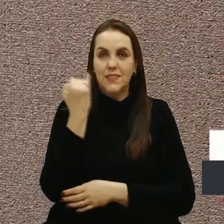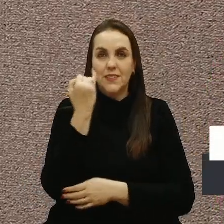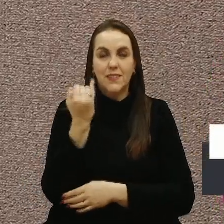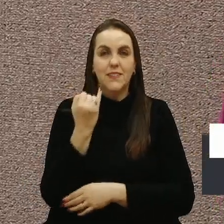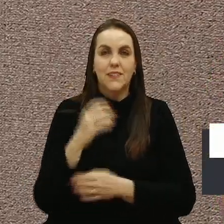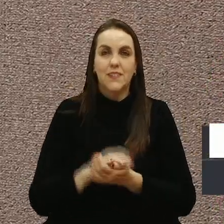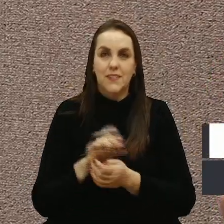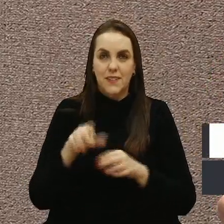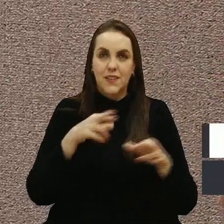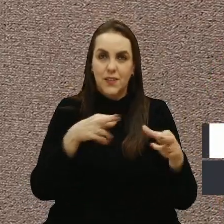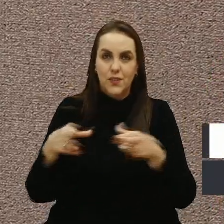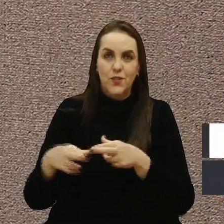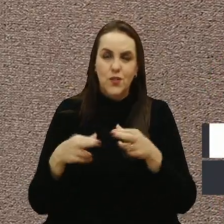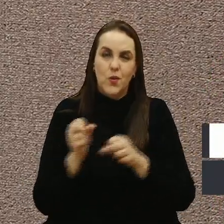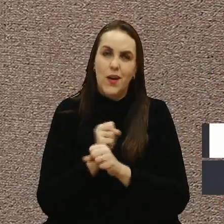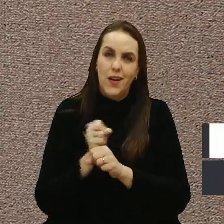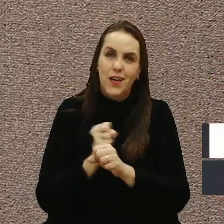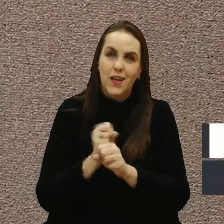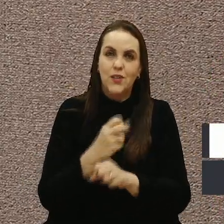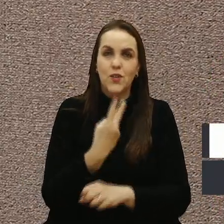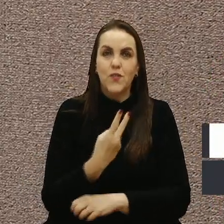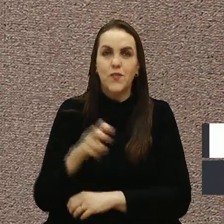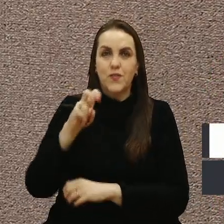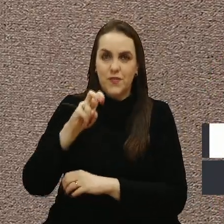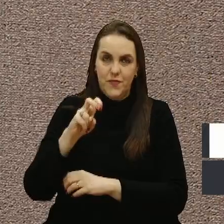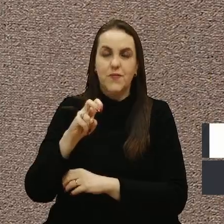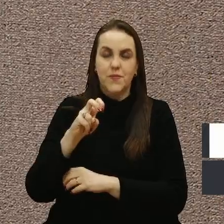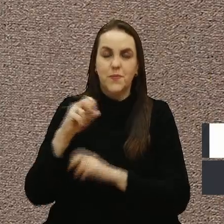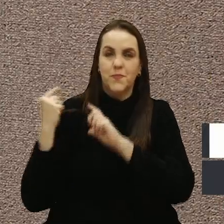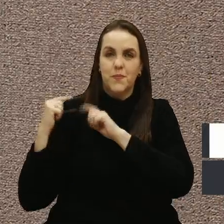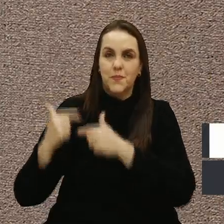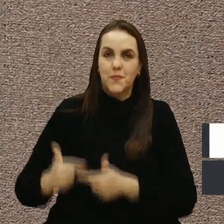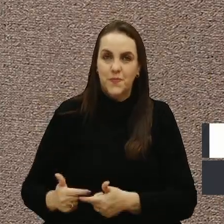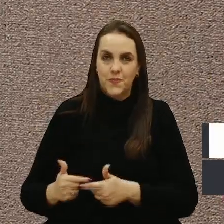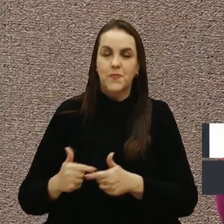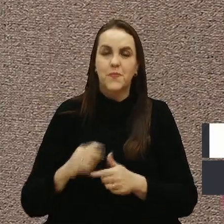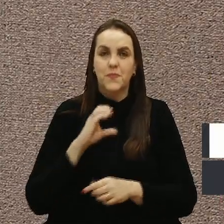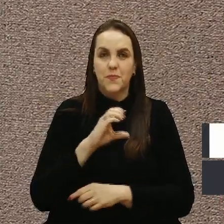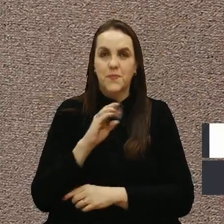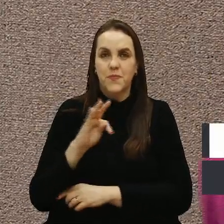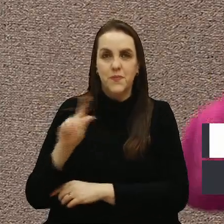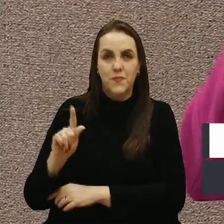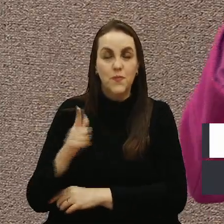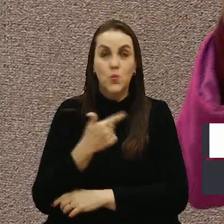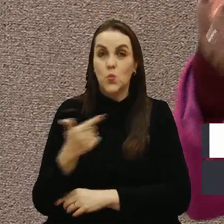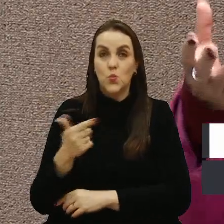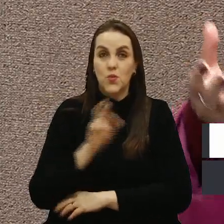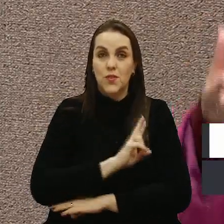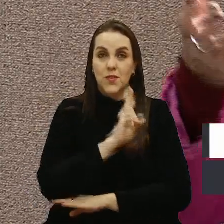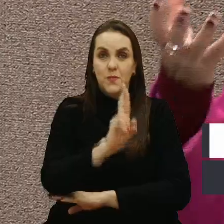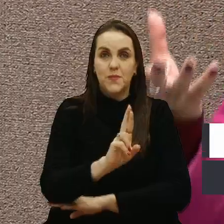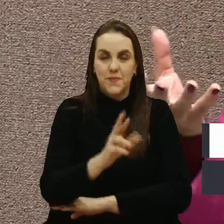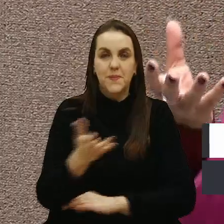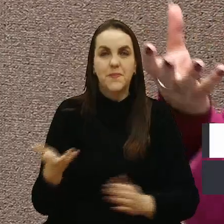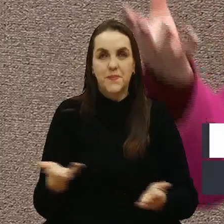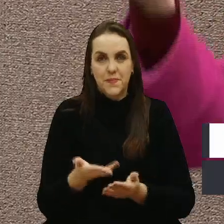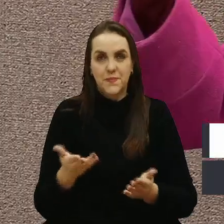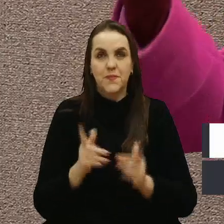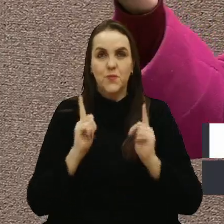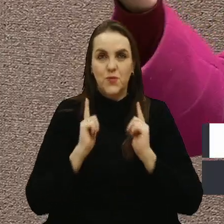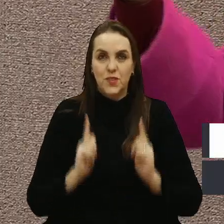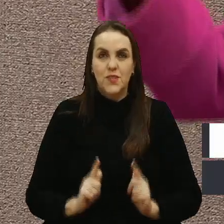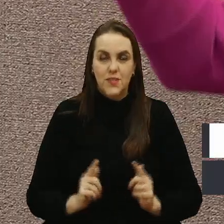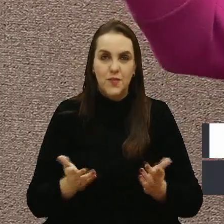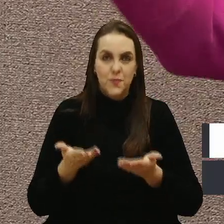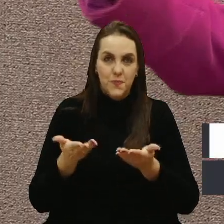nossa região. Há muitos anos, a 25ª Região Tradicionalista não tinha alguém nos representando nessa gestão